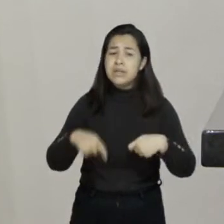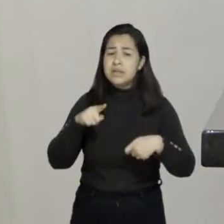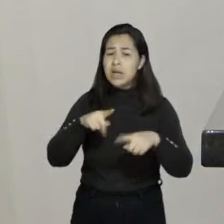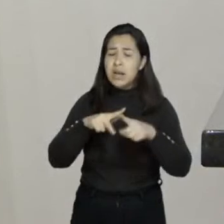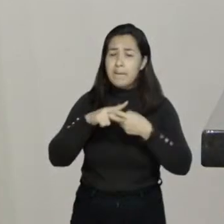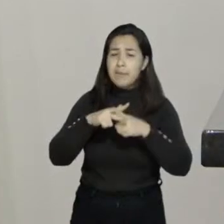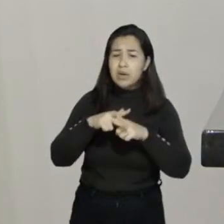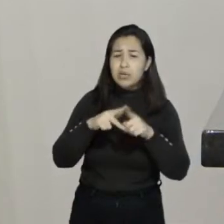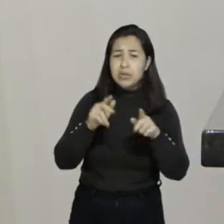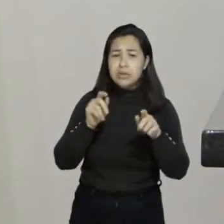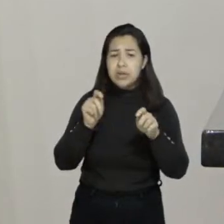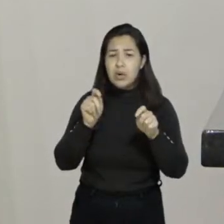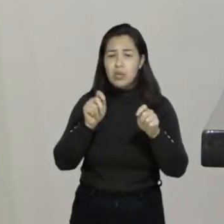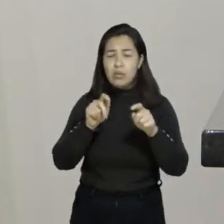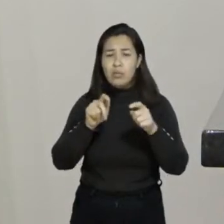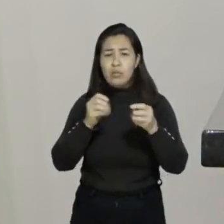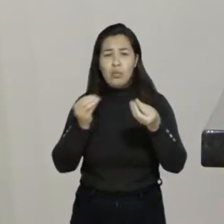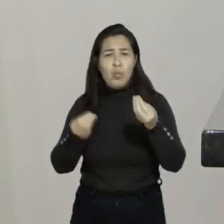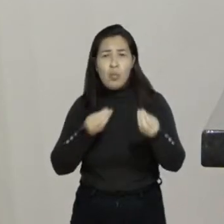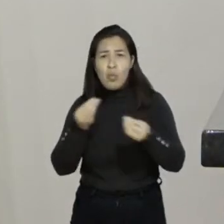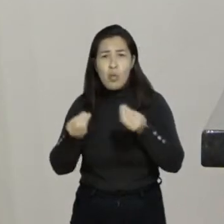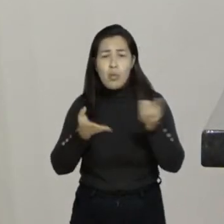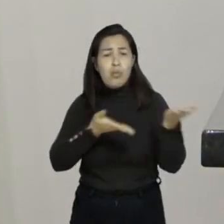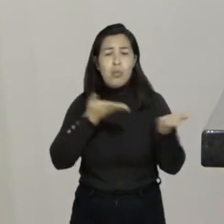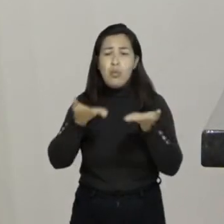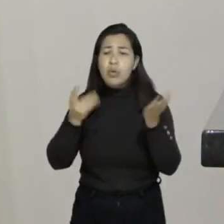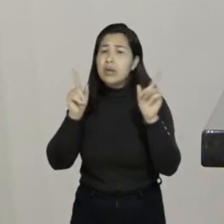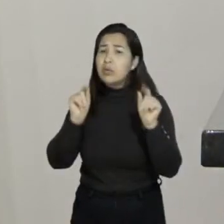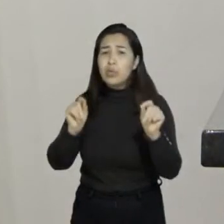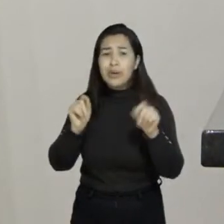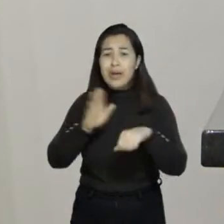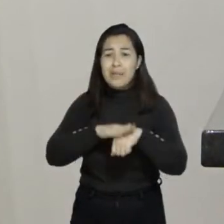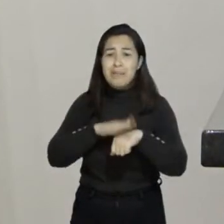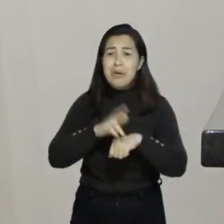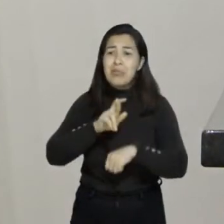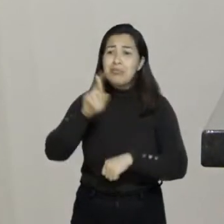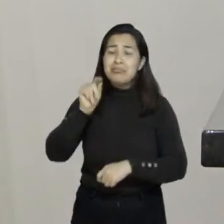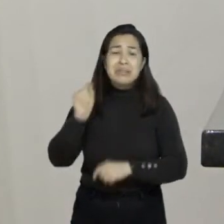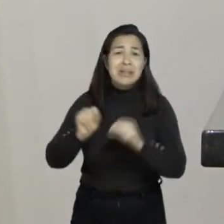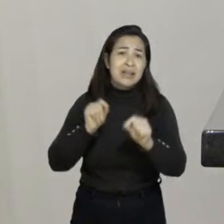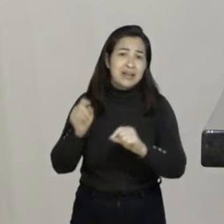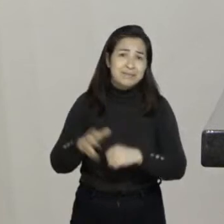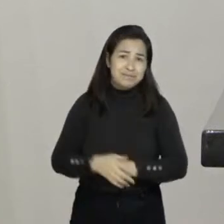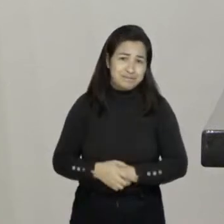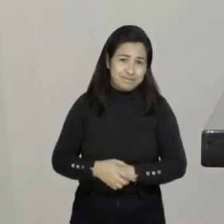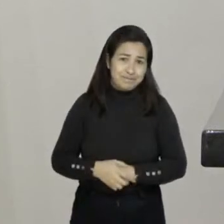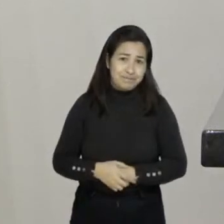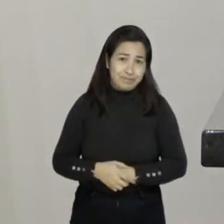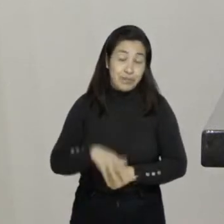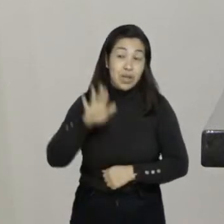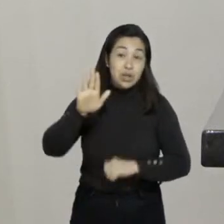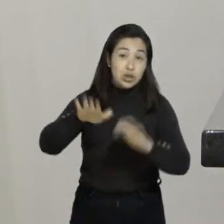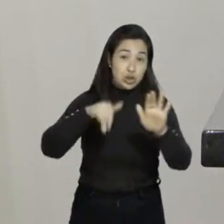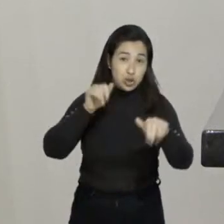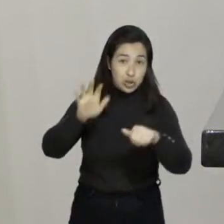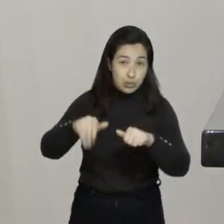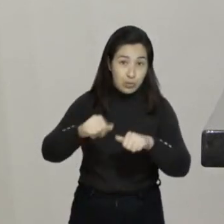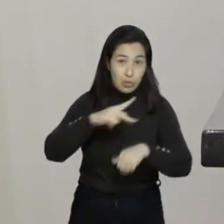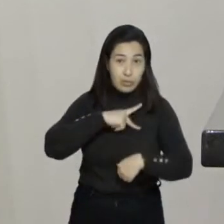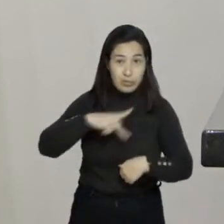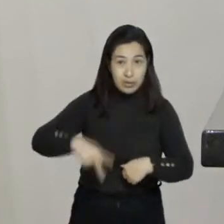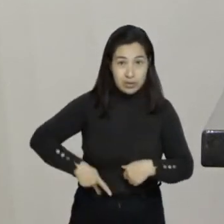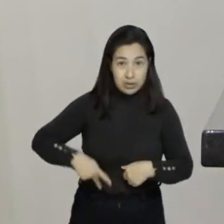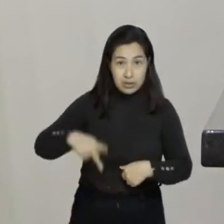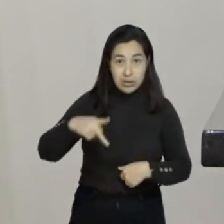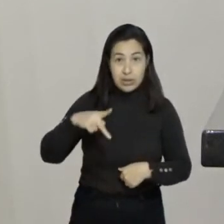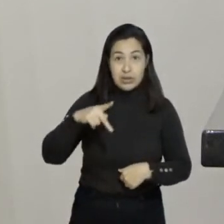dessa desses equipamentos quem que está cuidando disso nós fizemos uma convocação para o presidente da casa